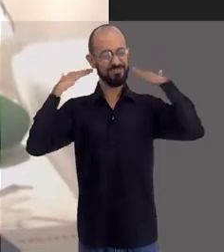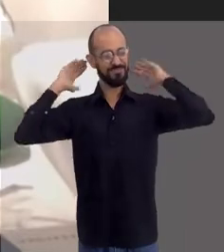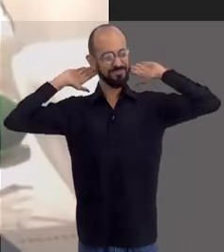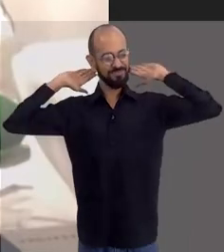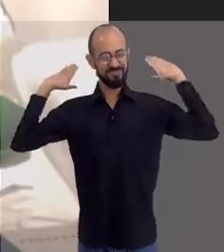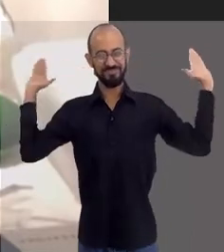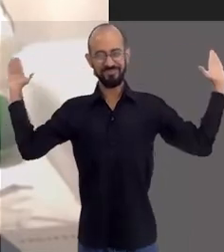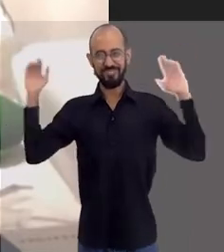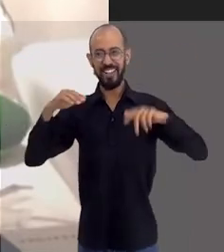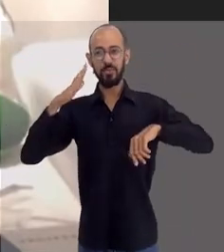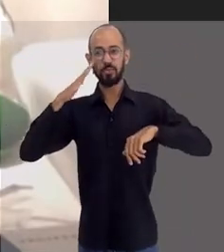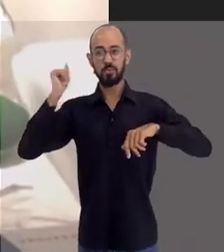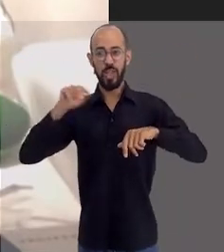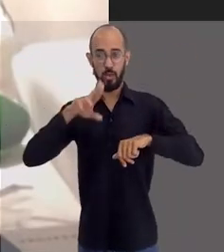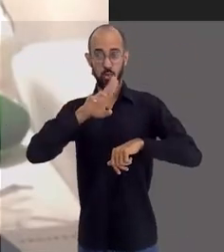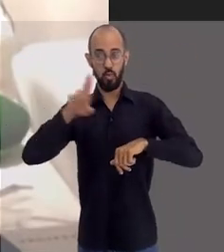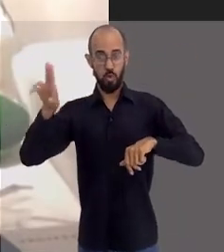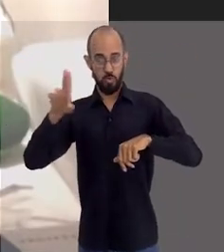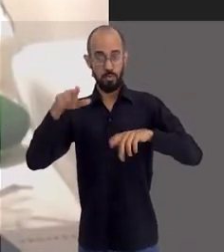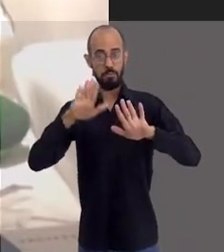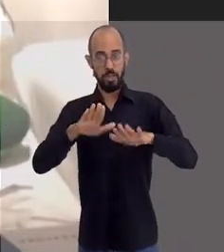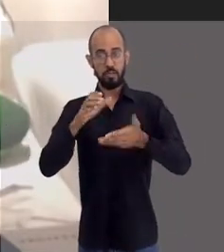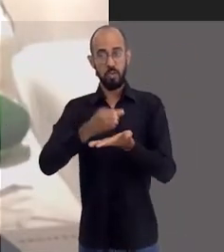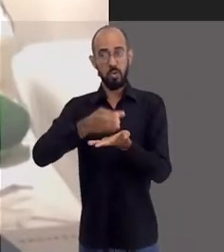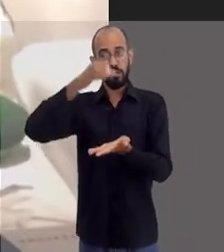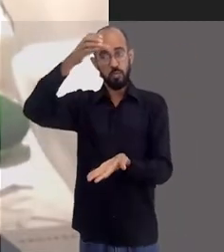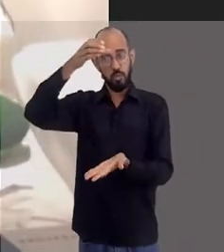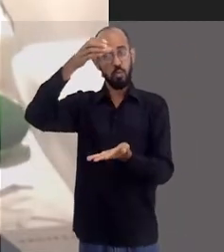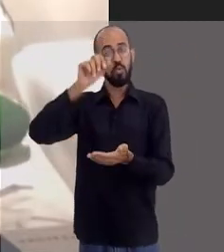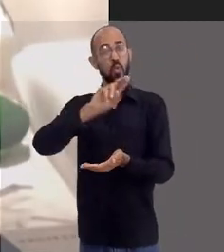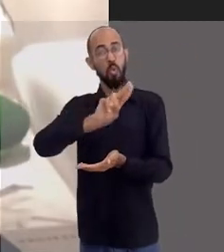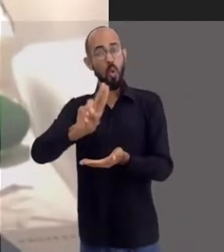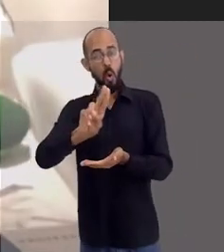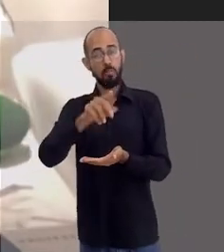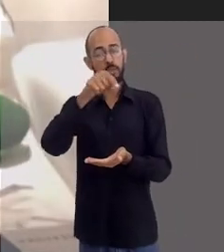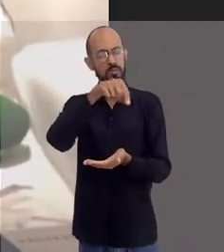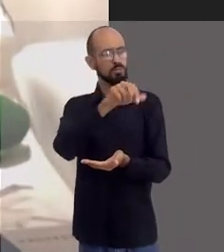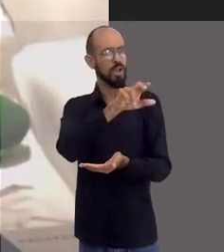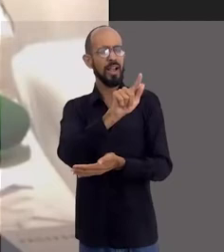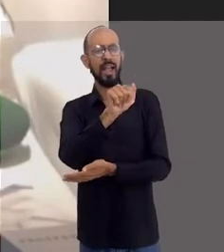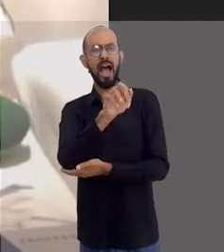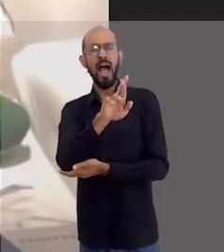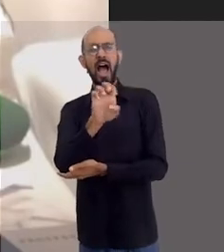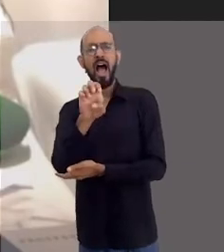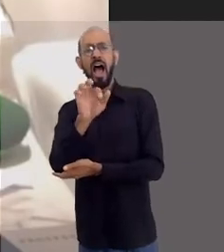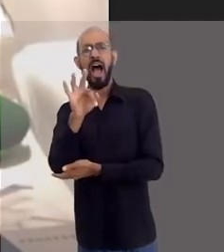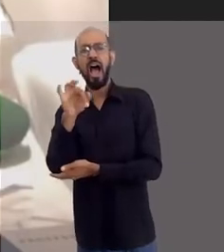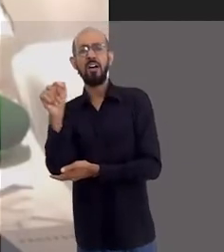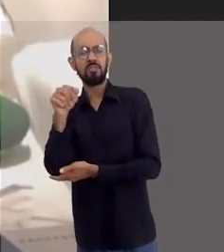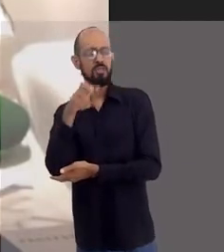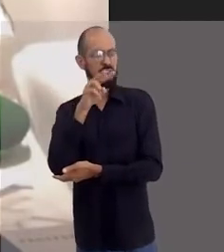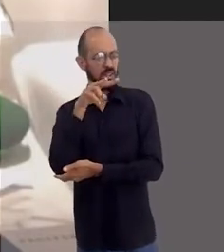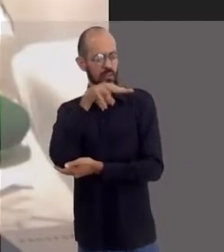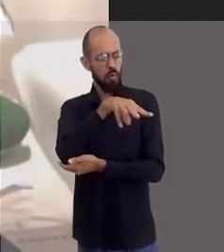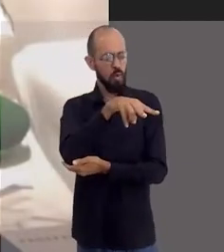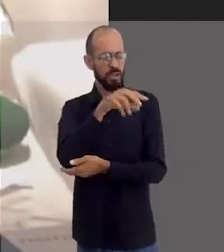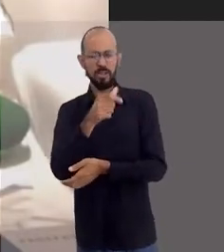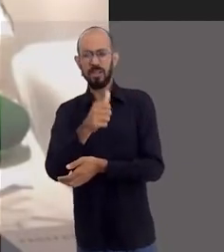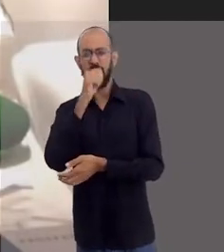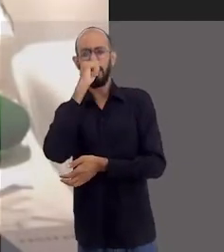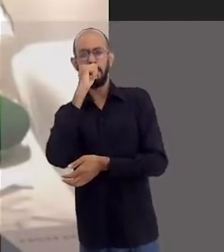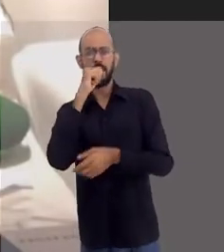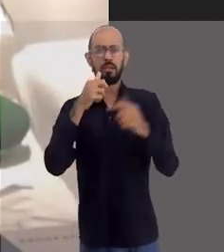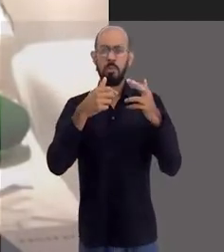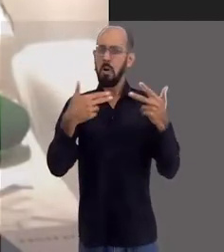sei além do nome do projeto né foi uma garrafa que te esperou como é que foi a respiração você tava olhando com uma garrafa